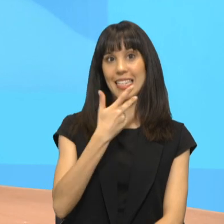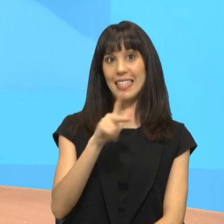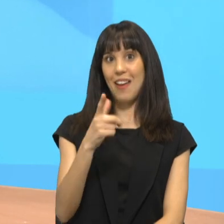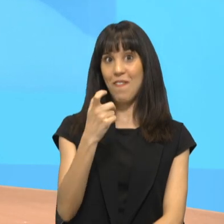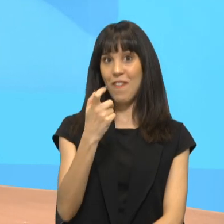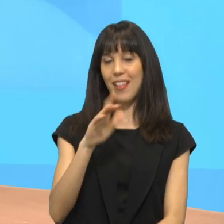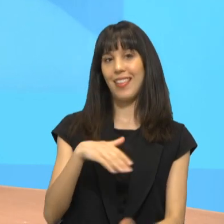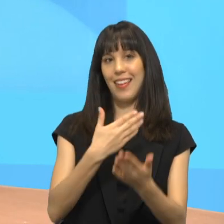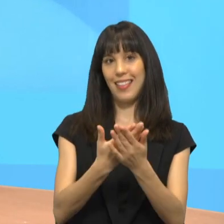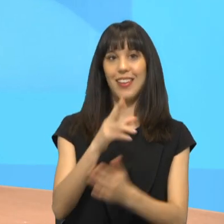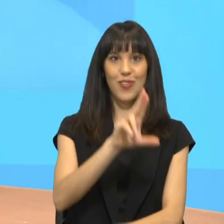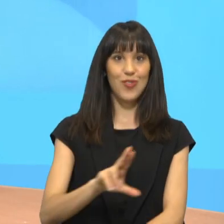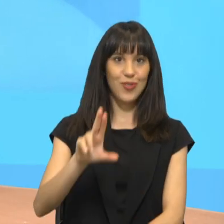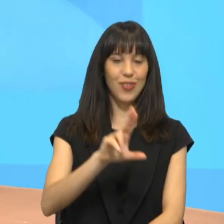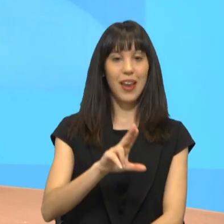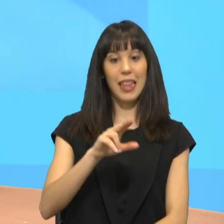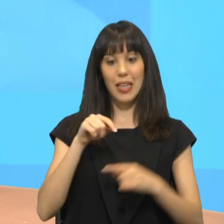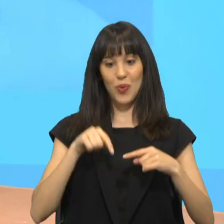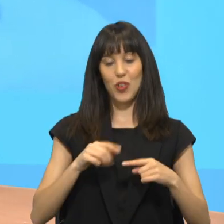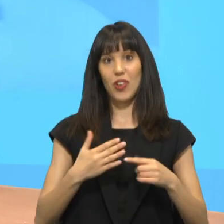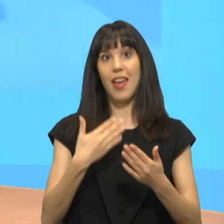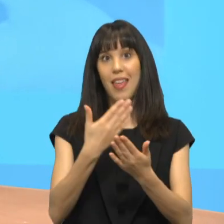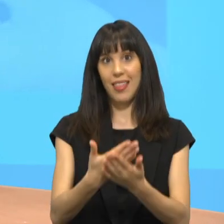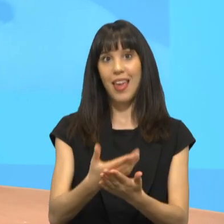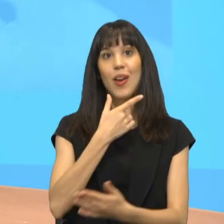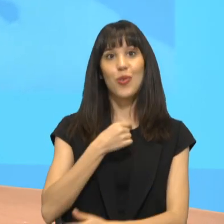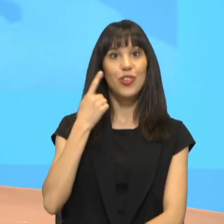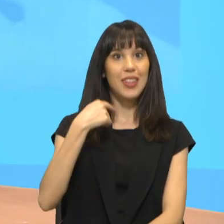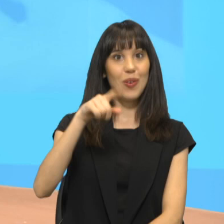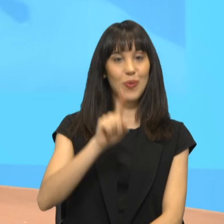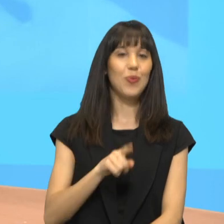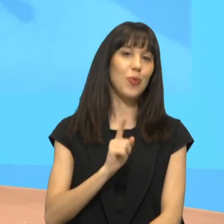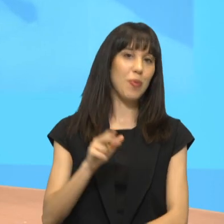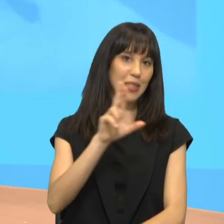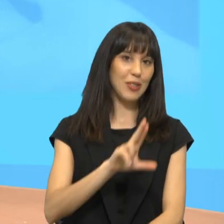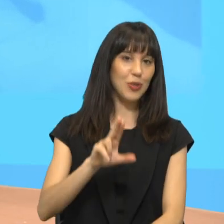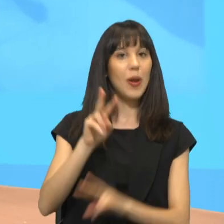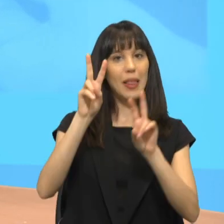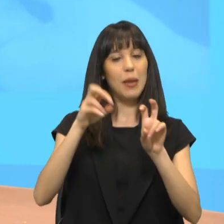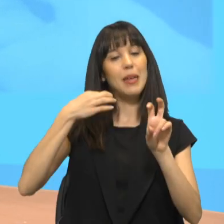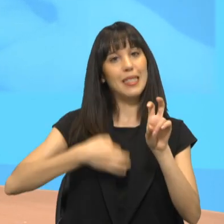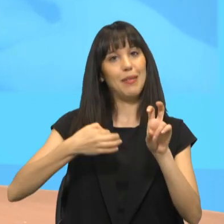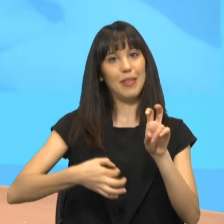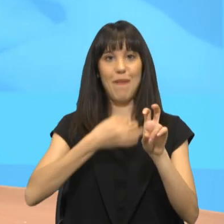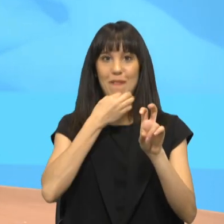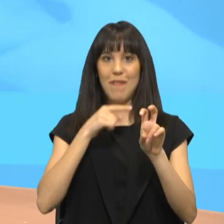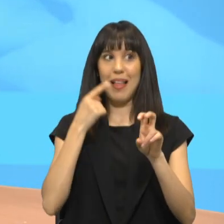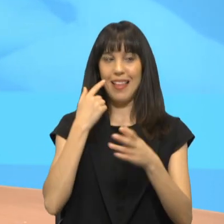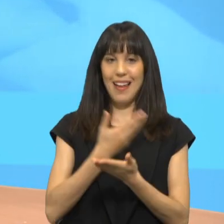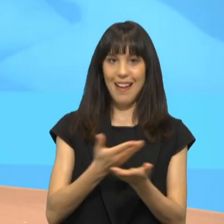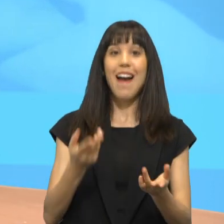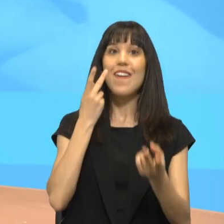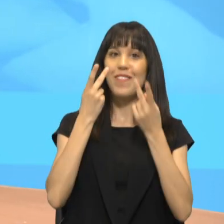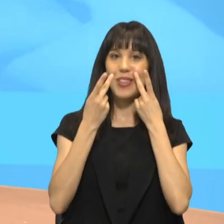por isso, daqui até ao dia 1 de agosto, quando começam as jornadas, este tema estará mais presente, também